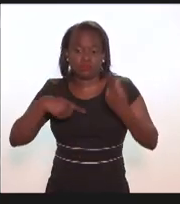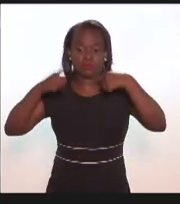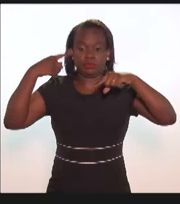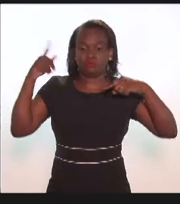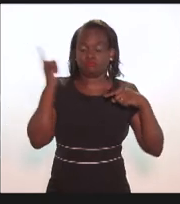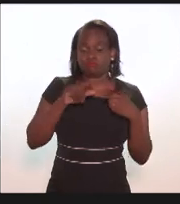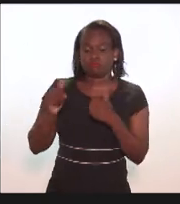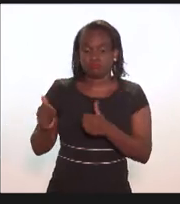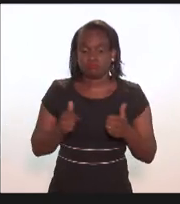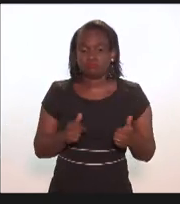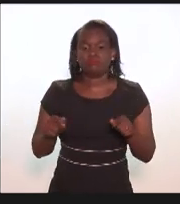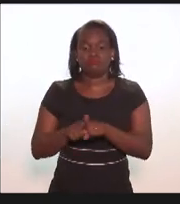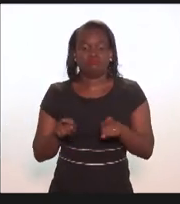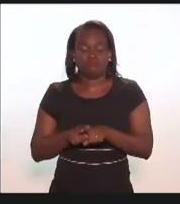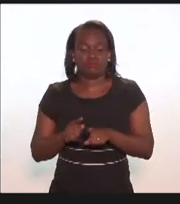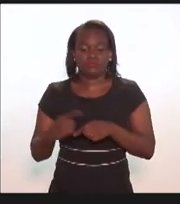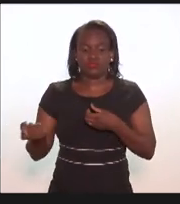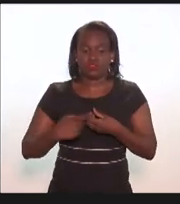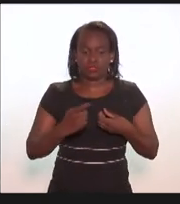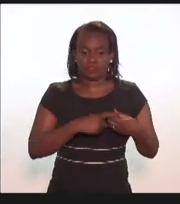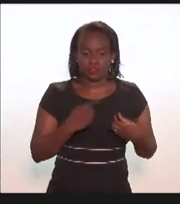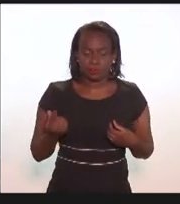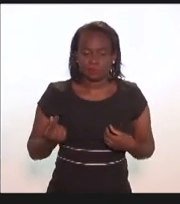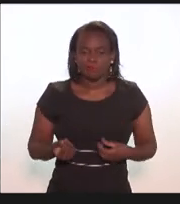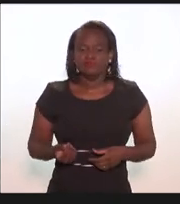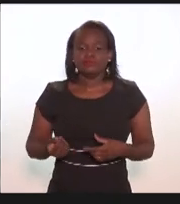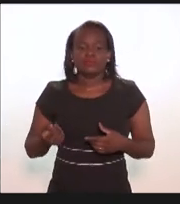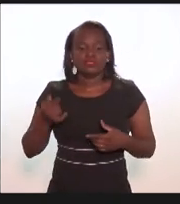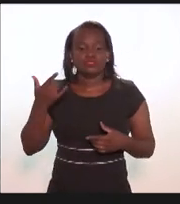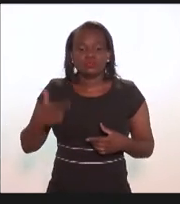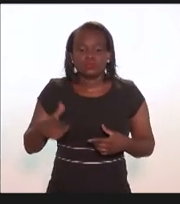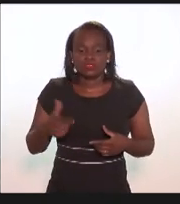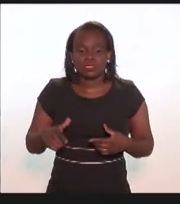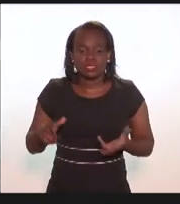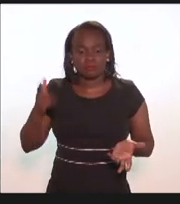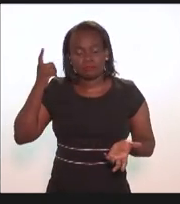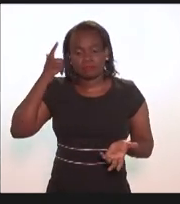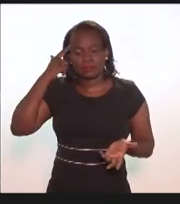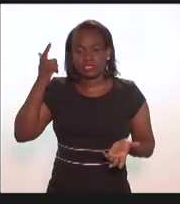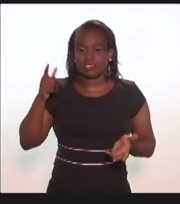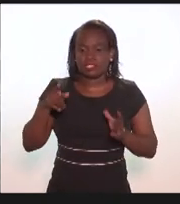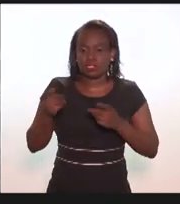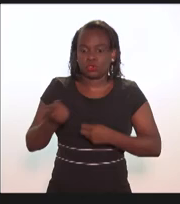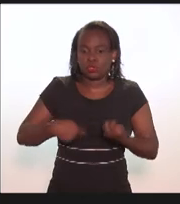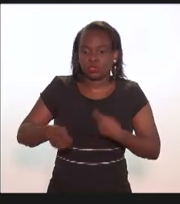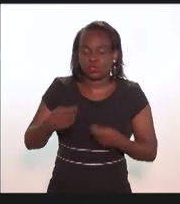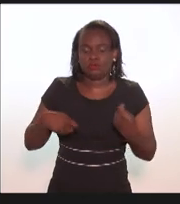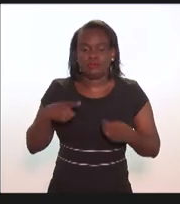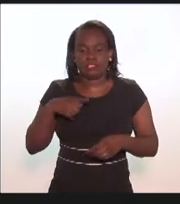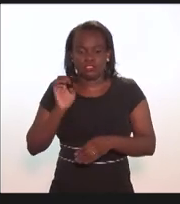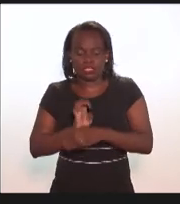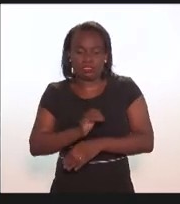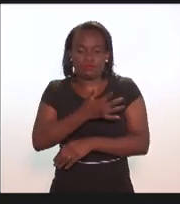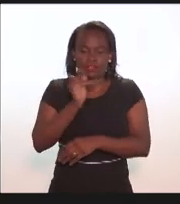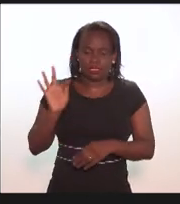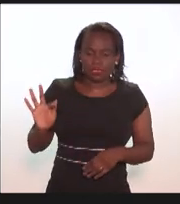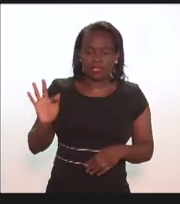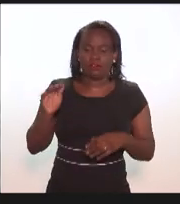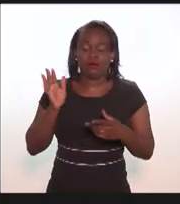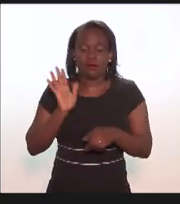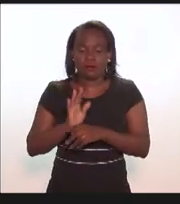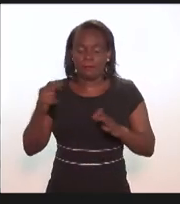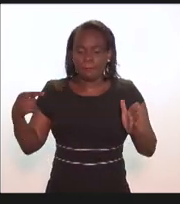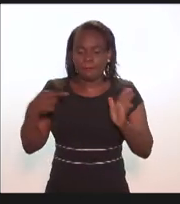e um acordo de recuperação fiscal que não tenha os cenários econômicos, estadual e federal, para o cumprimento das